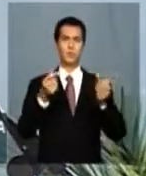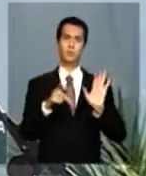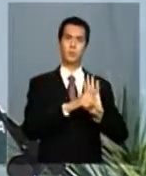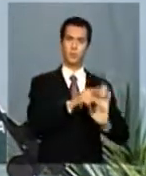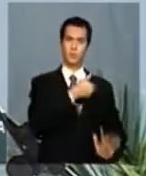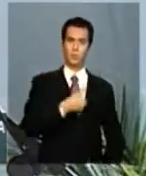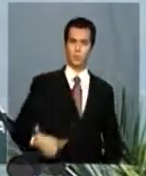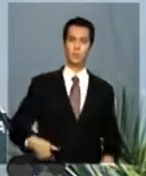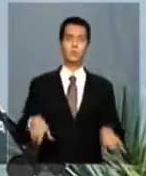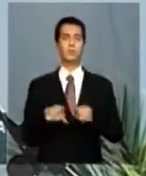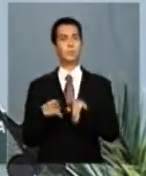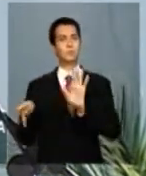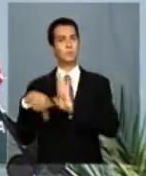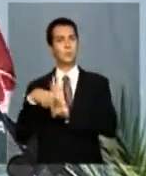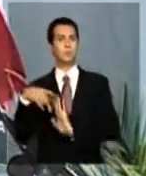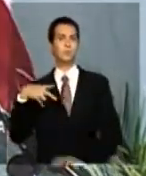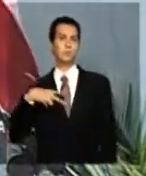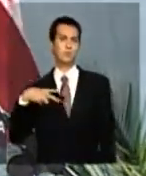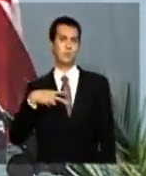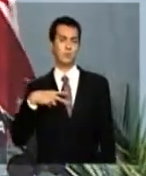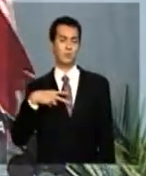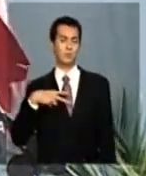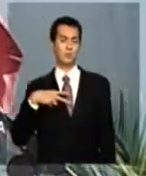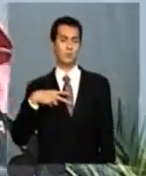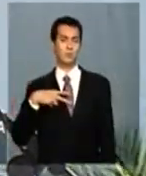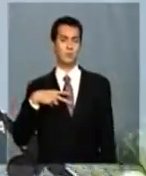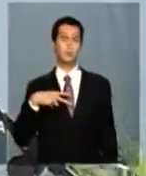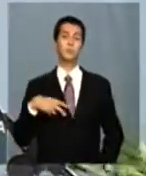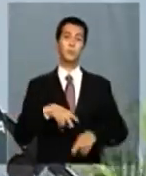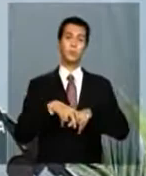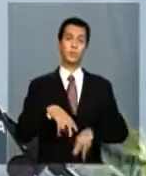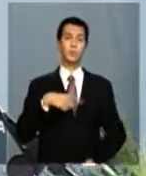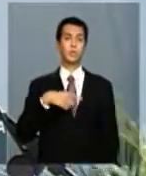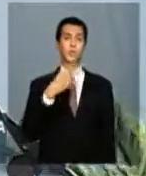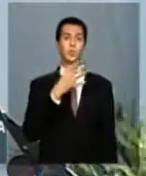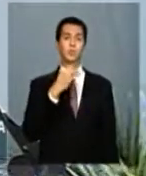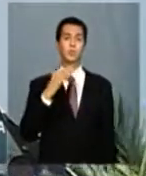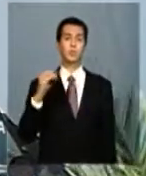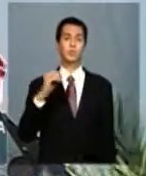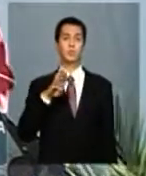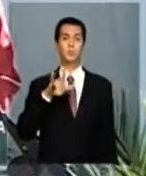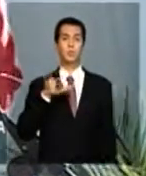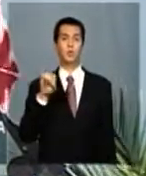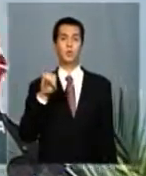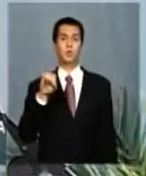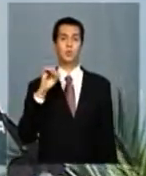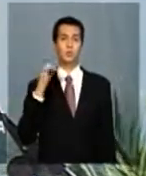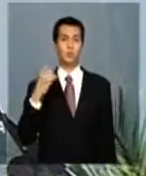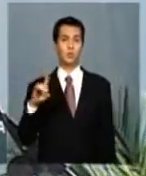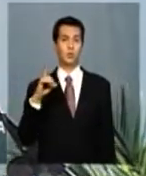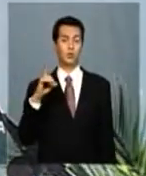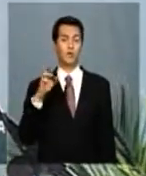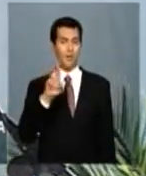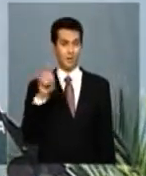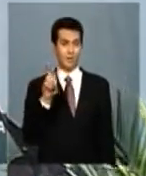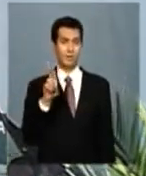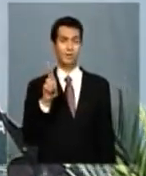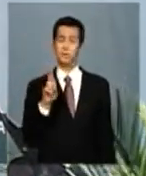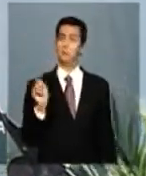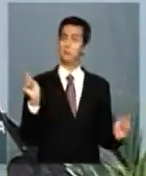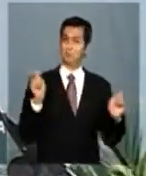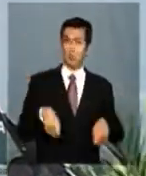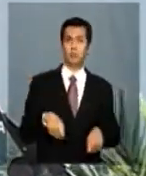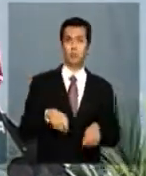e privado. Portanto, nós temos 400 bilhões para enfrentar qualquer emergência de